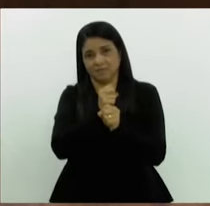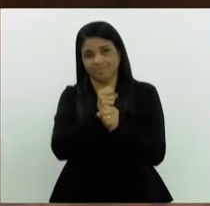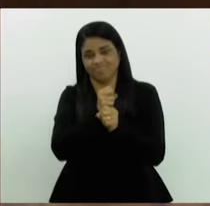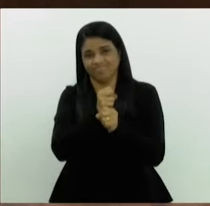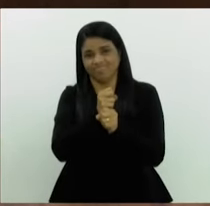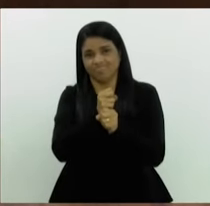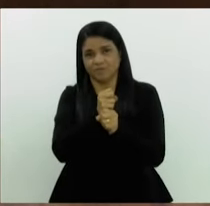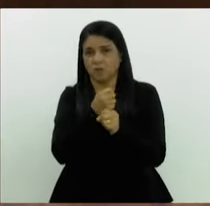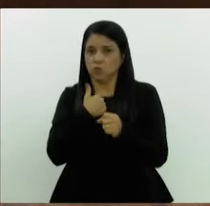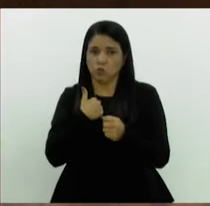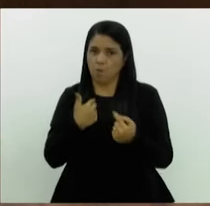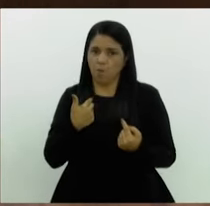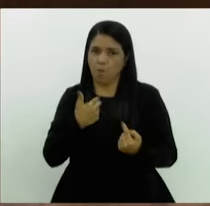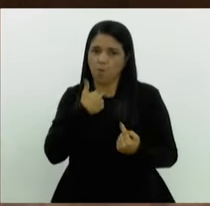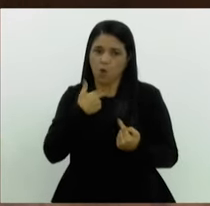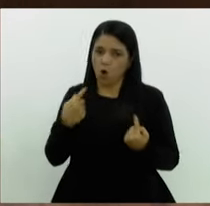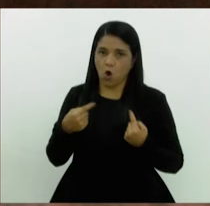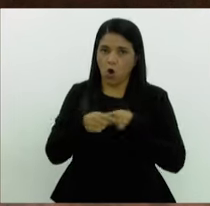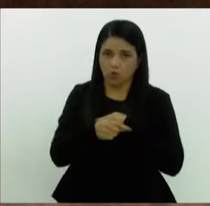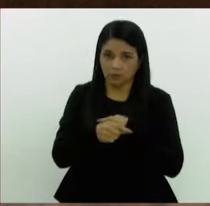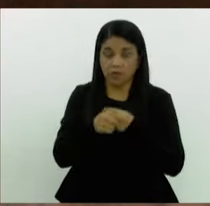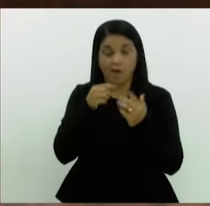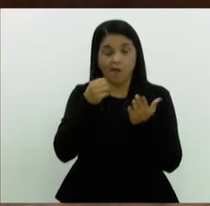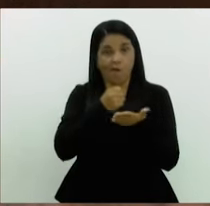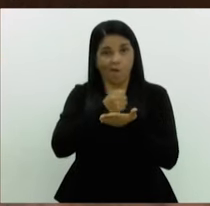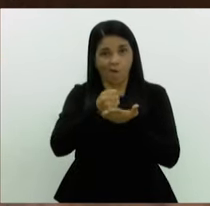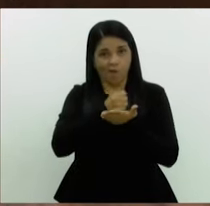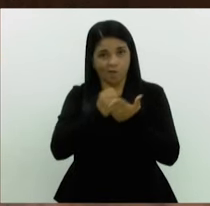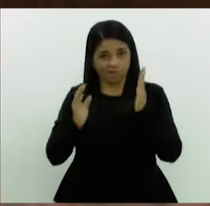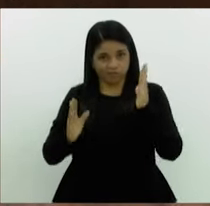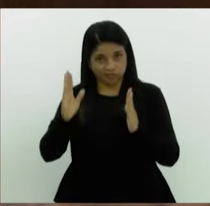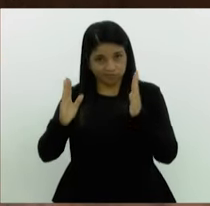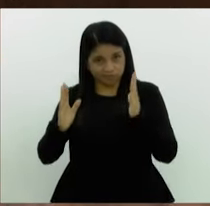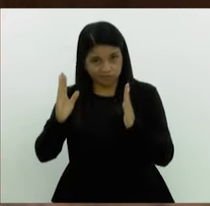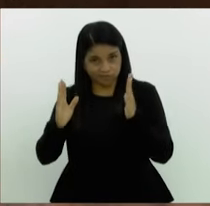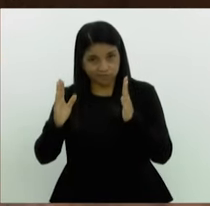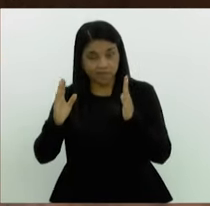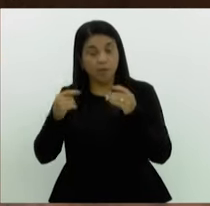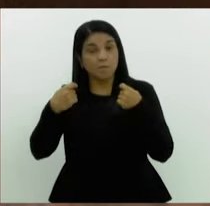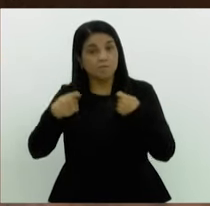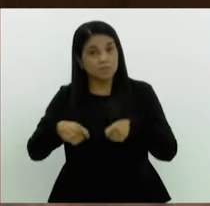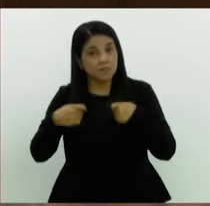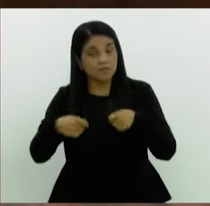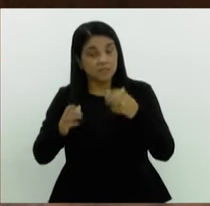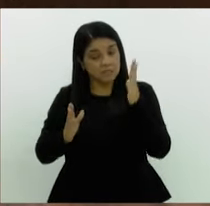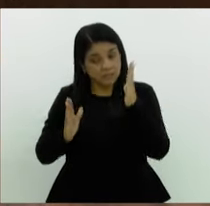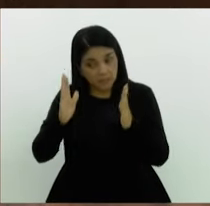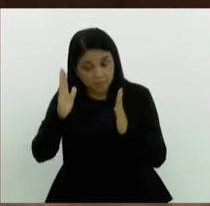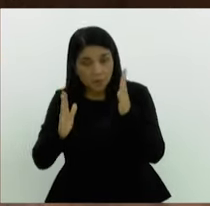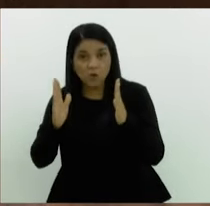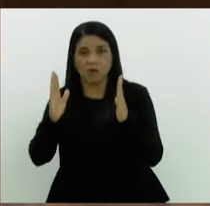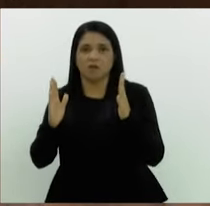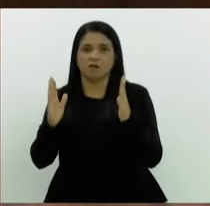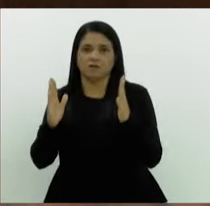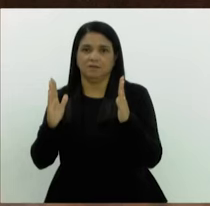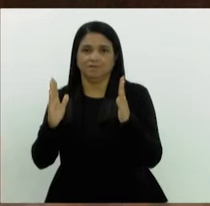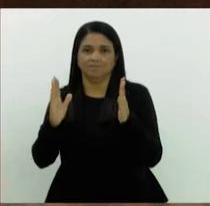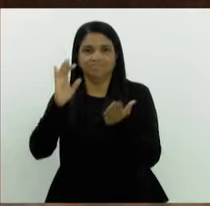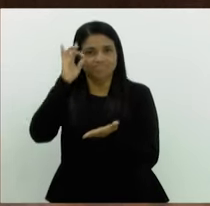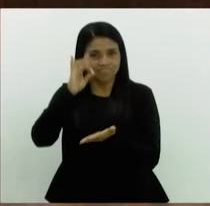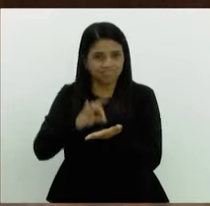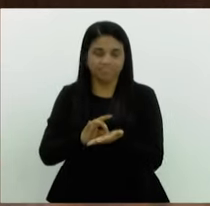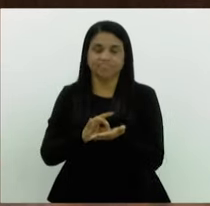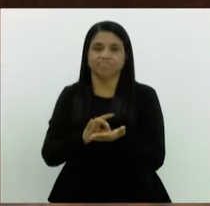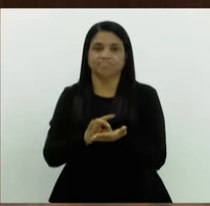não pode ser contra. Porque a contratação temporária, volto a dizer, ela precisa ser temporária de verdade, para